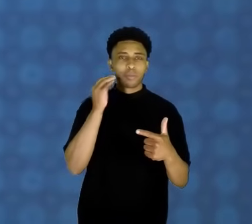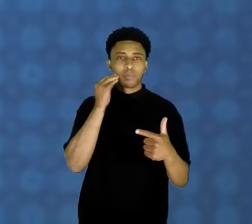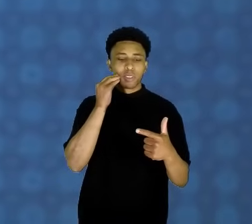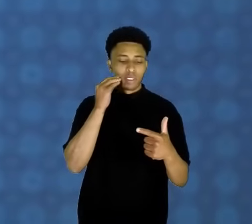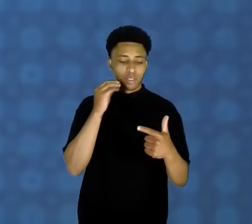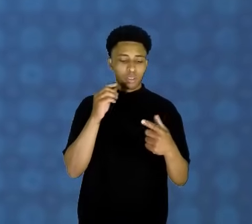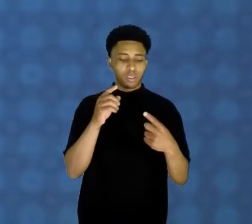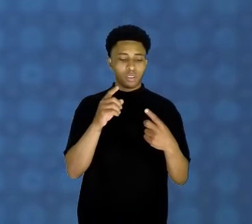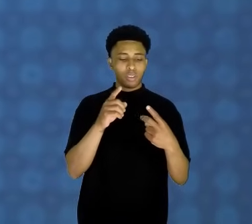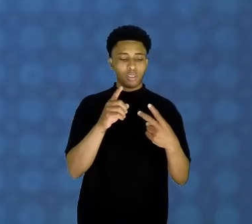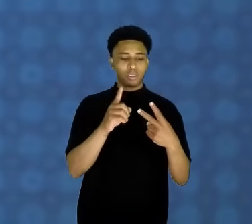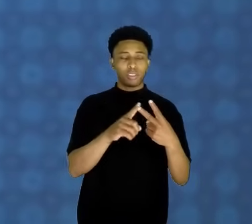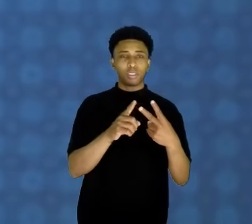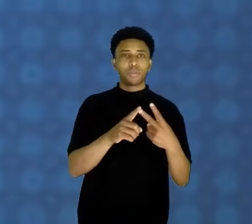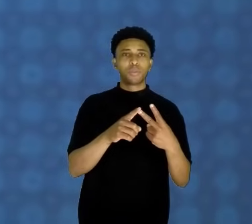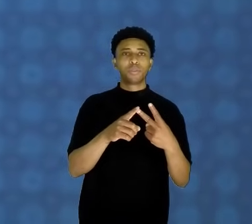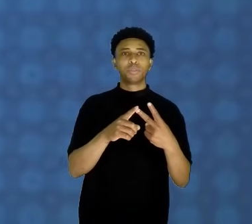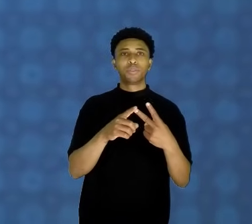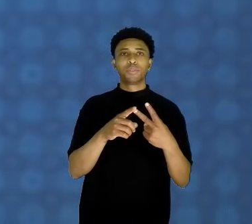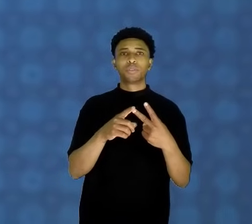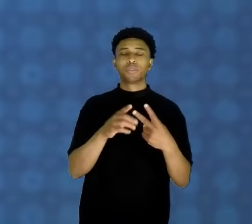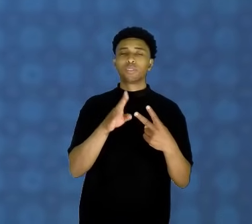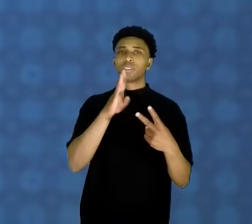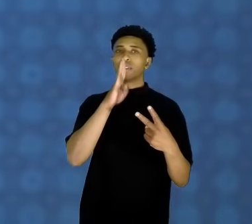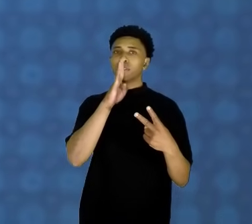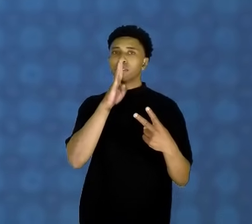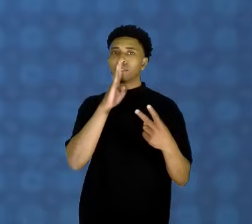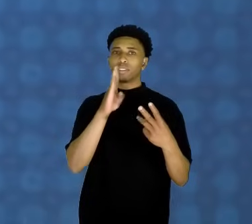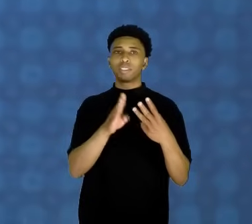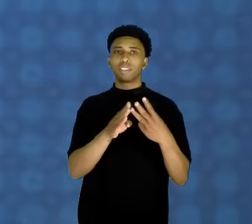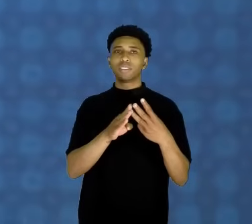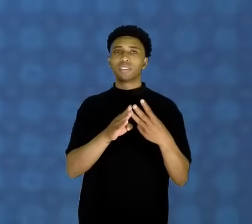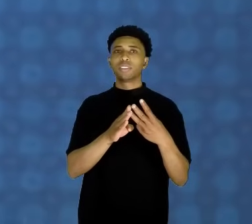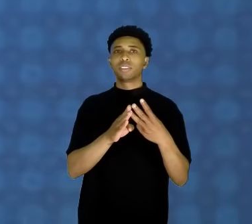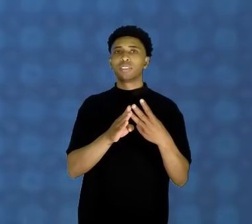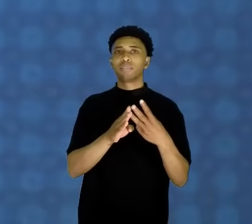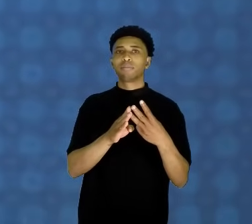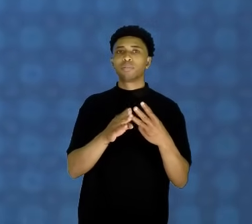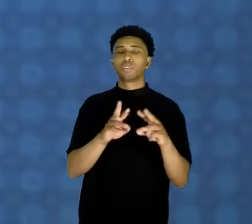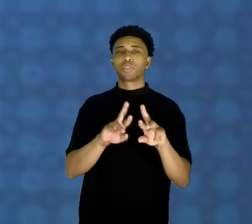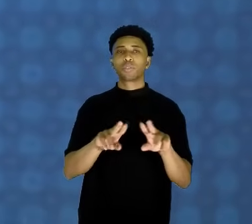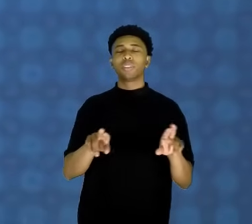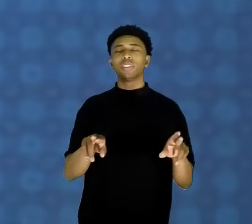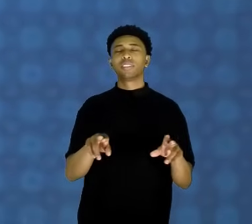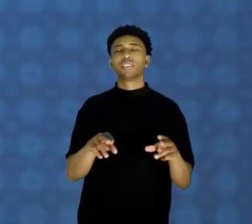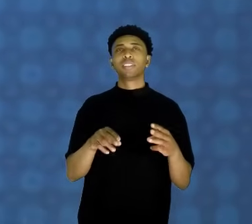silêncio. Teste da indiferença. E teste da humilhação.